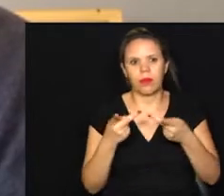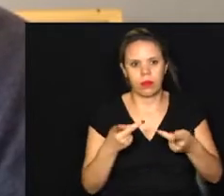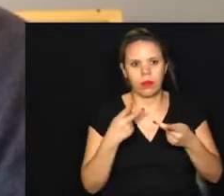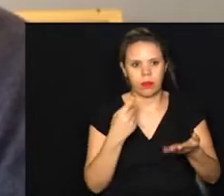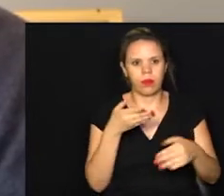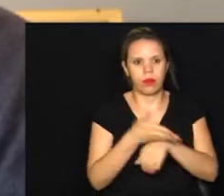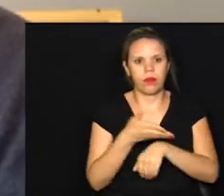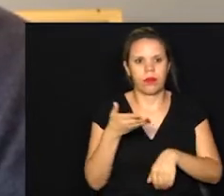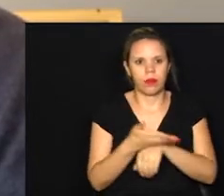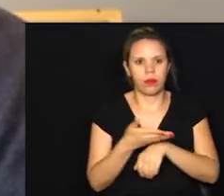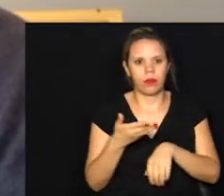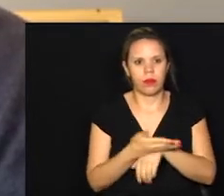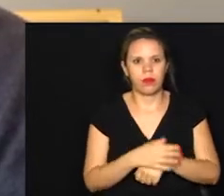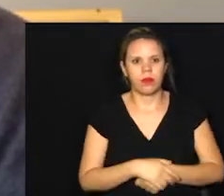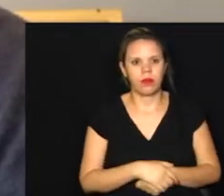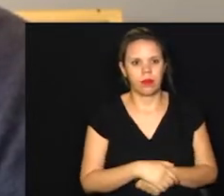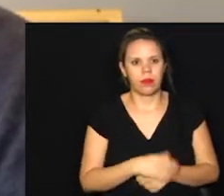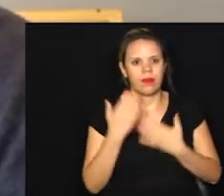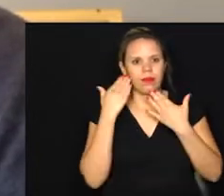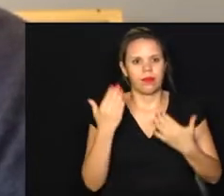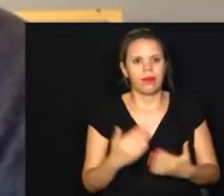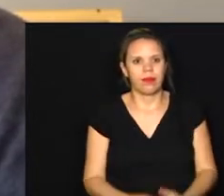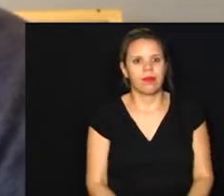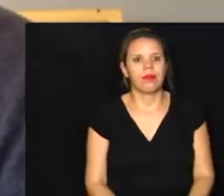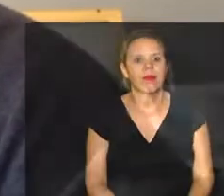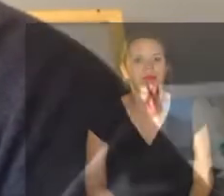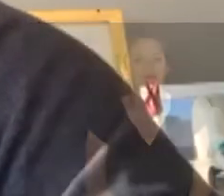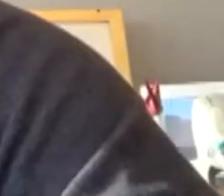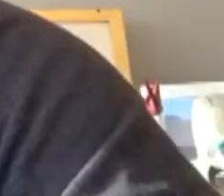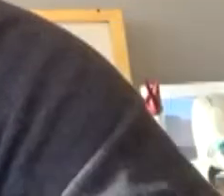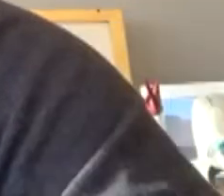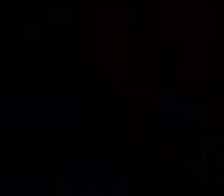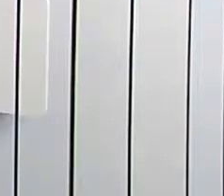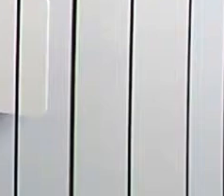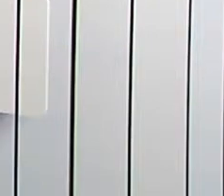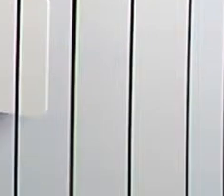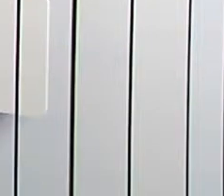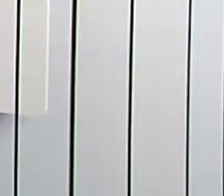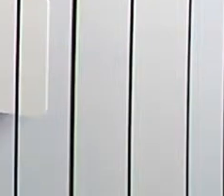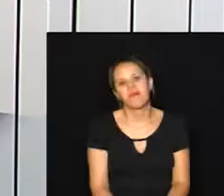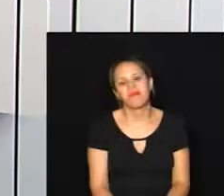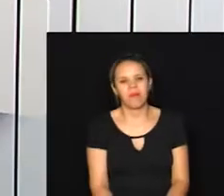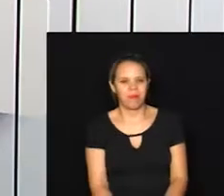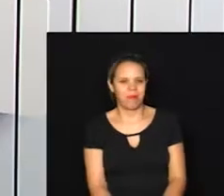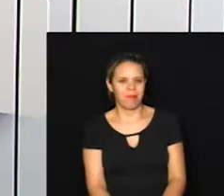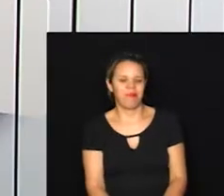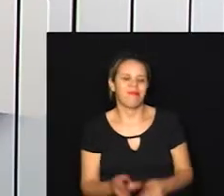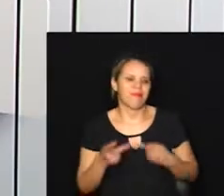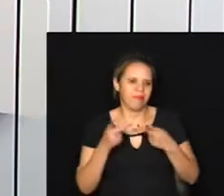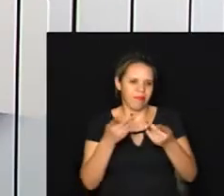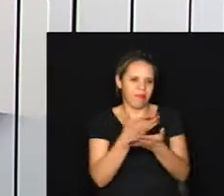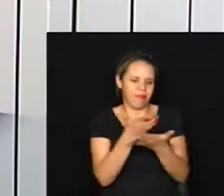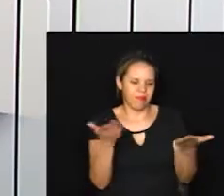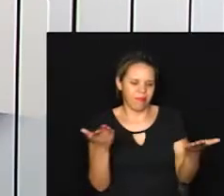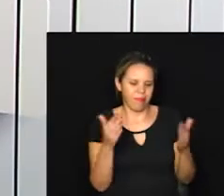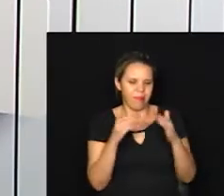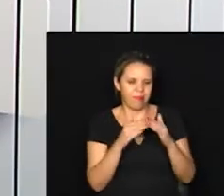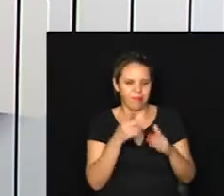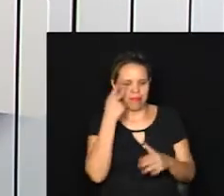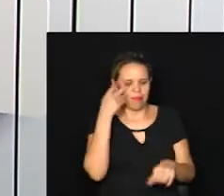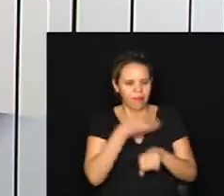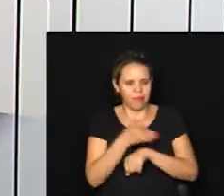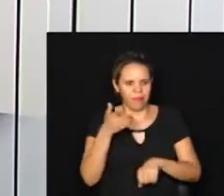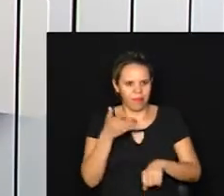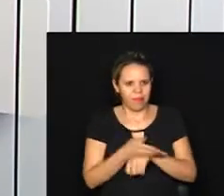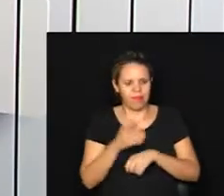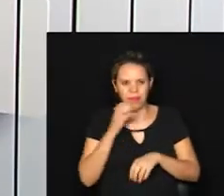todos vocês a participarem na Global Energy Race. Muito obrigado. Então fica o convite para você aí de casa participar